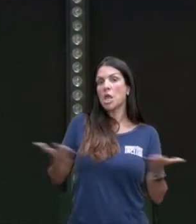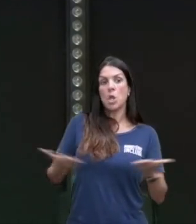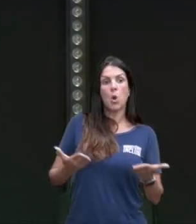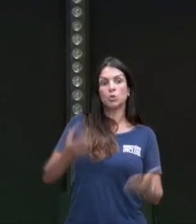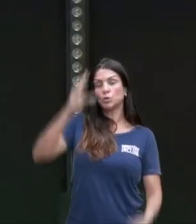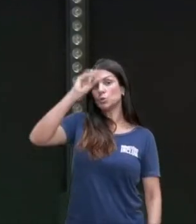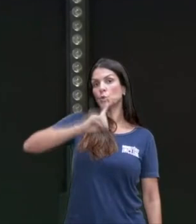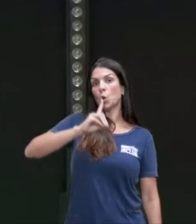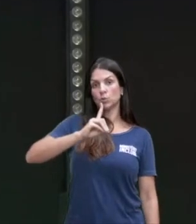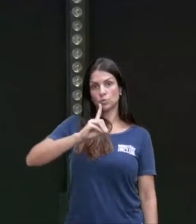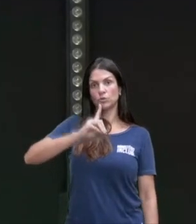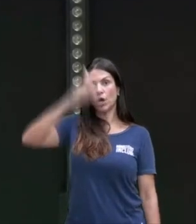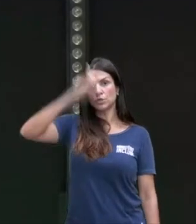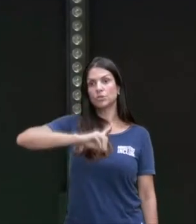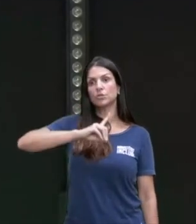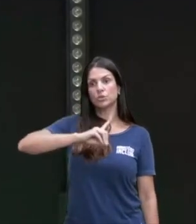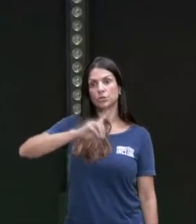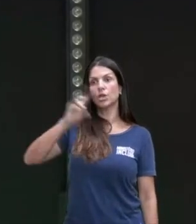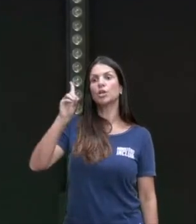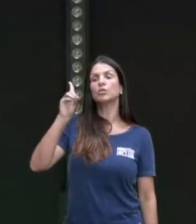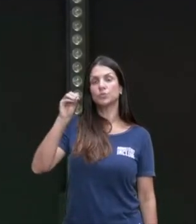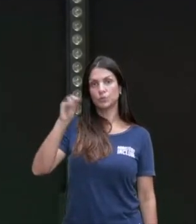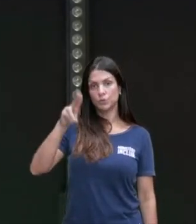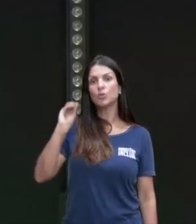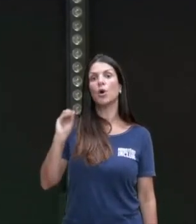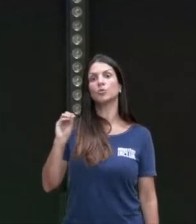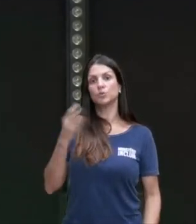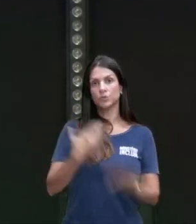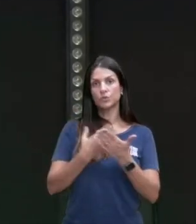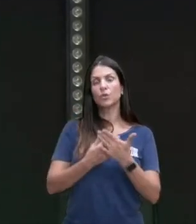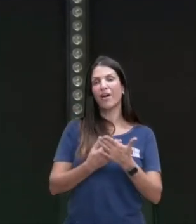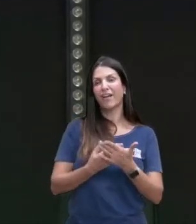escola eles são não gostava de química